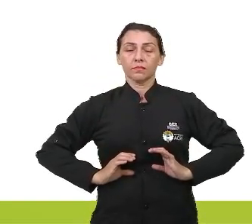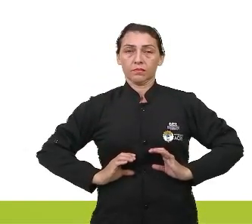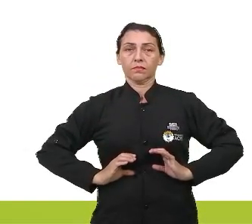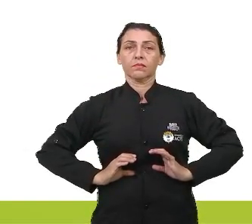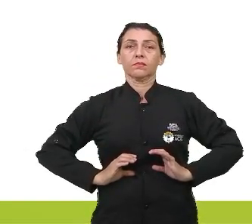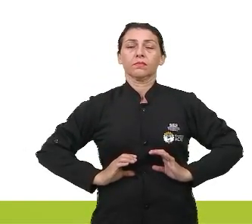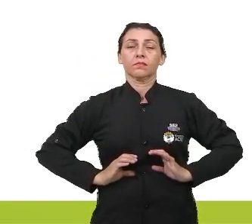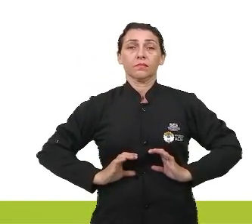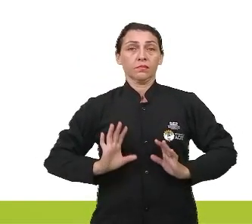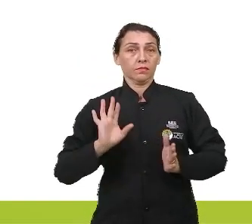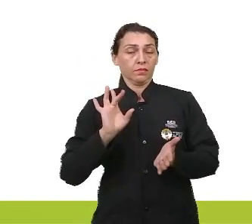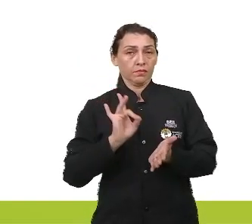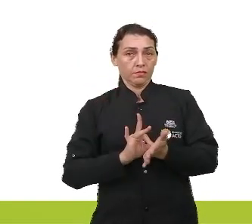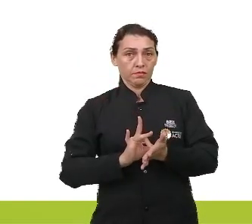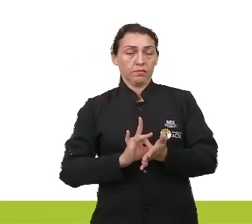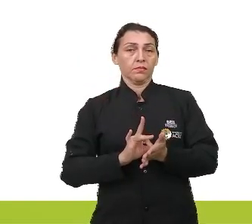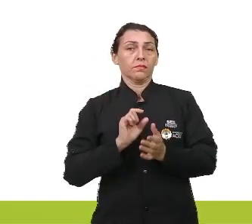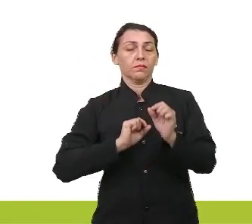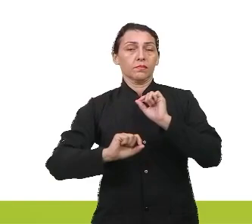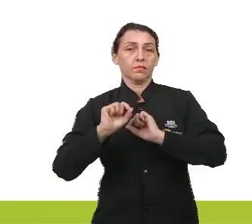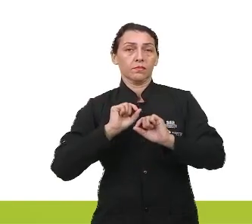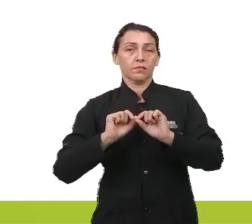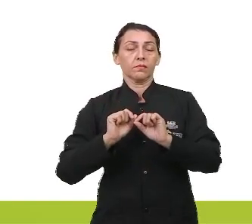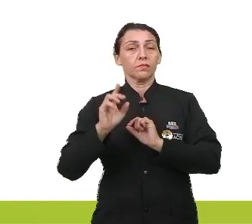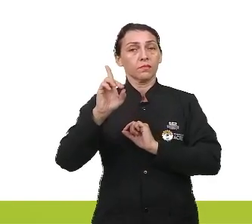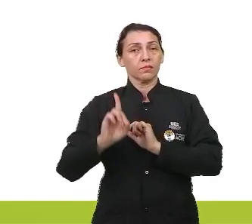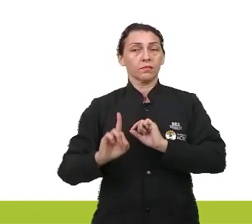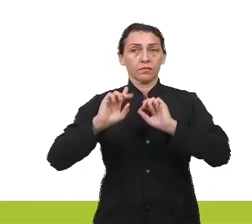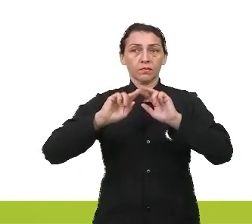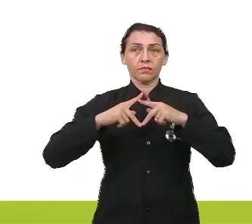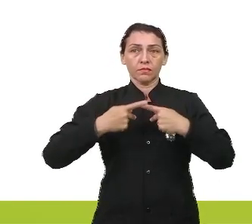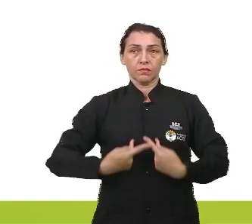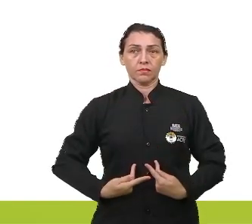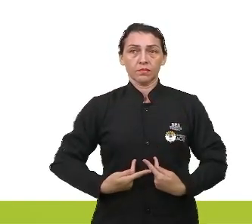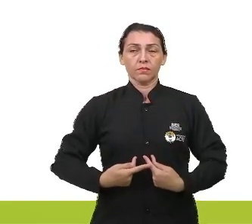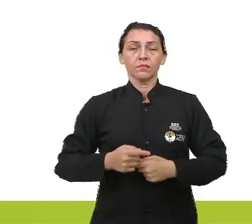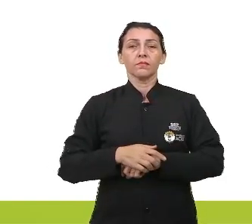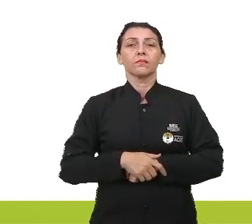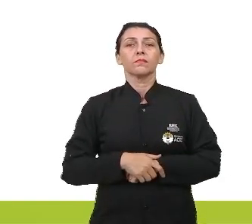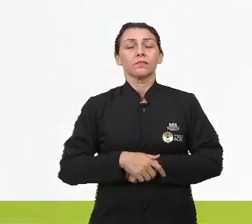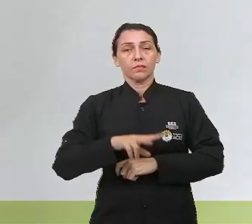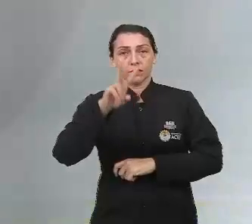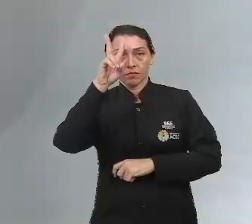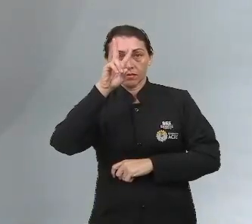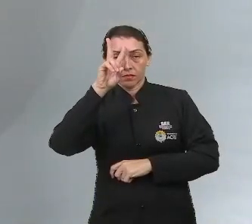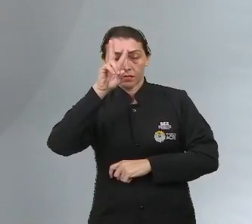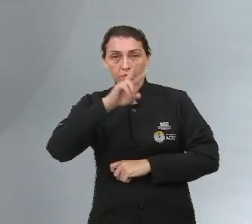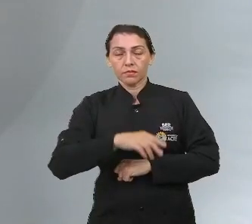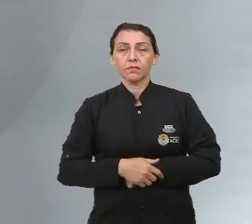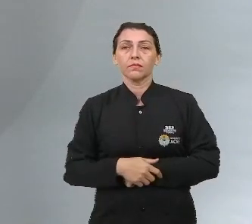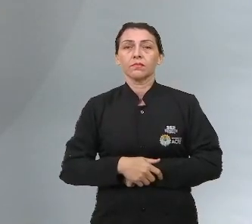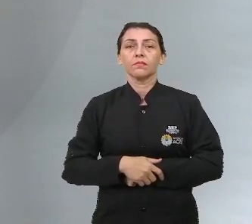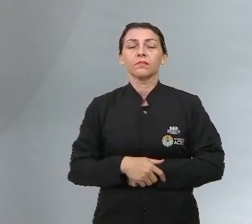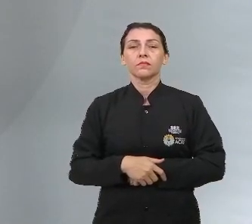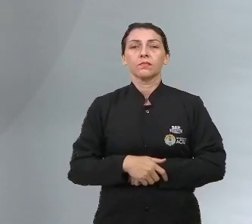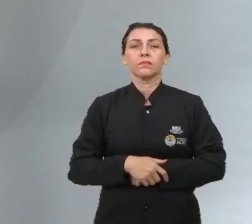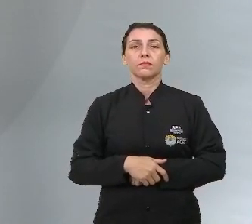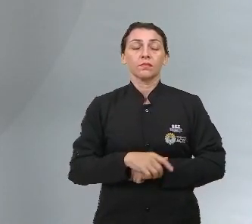na realidade em consonância com os direitos humanos. Lembre-se, pessoal, uma